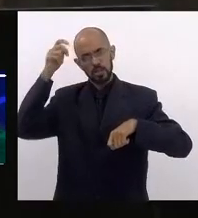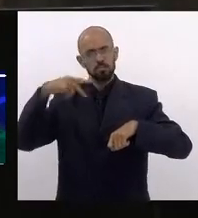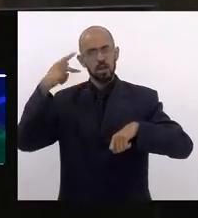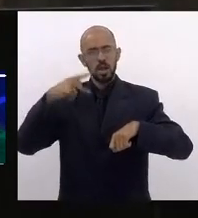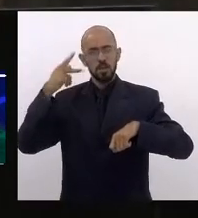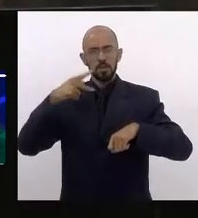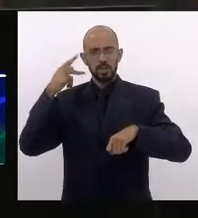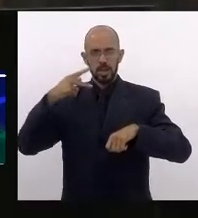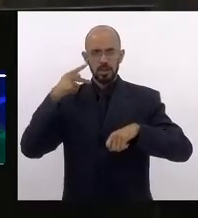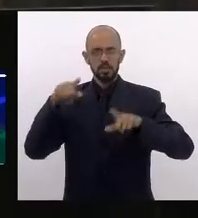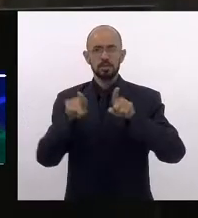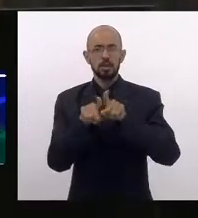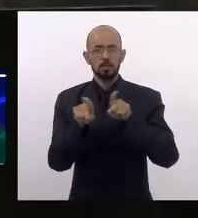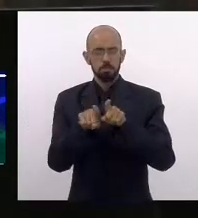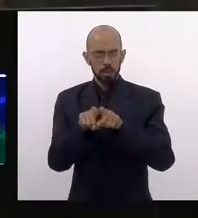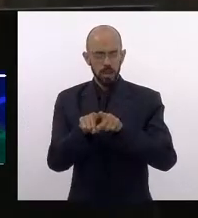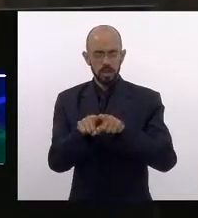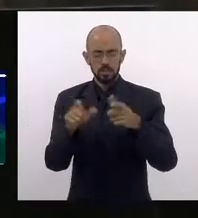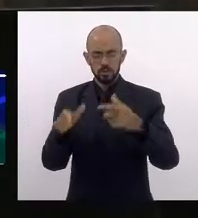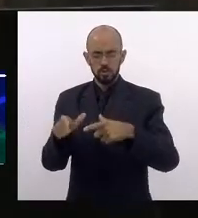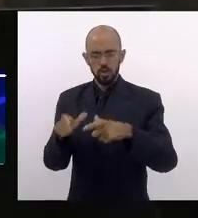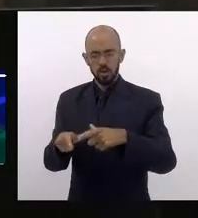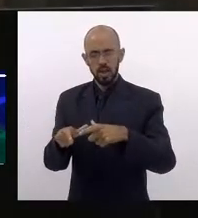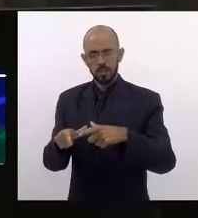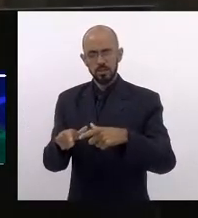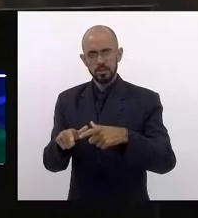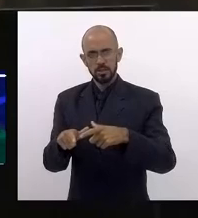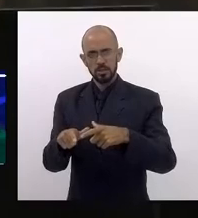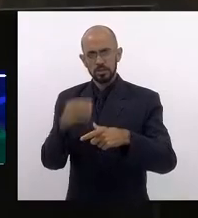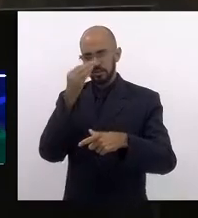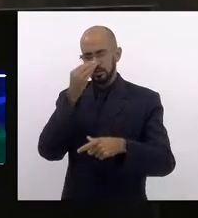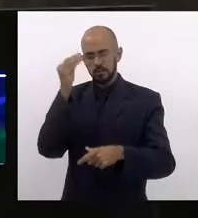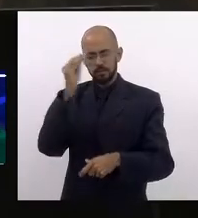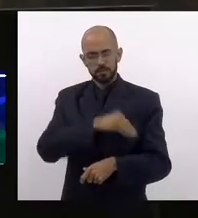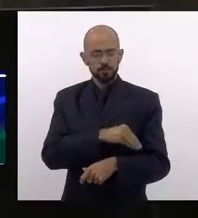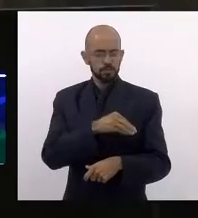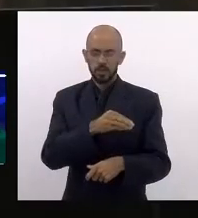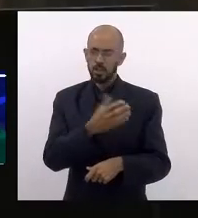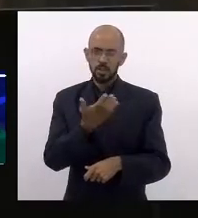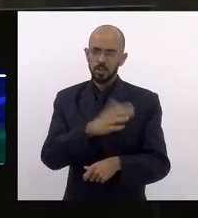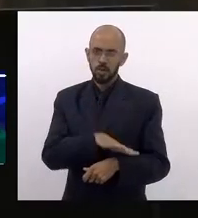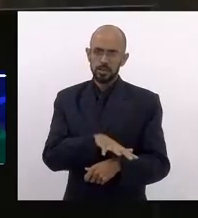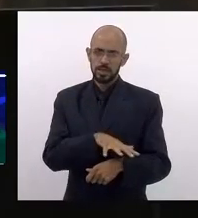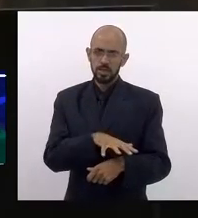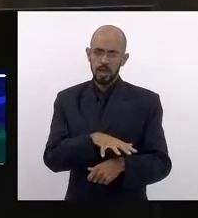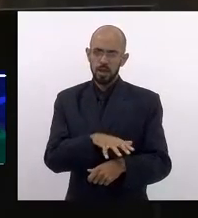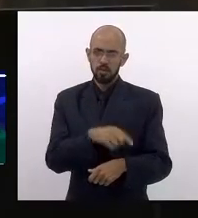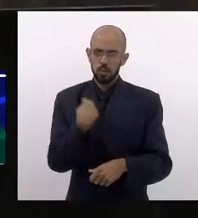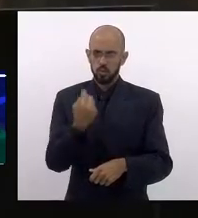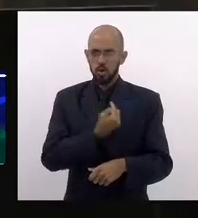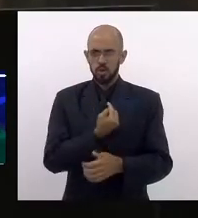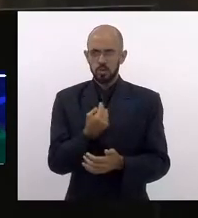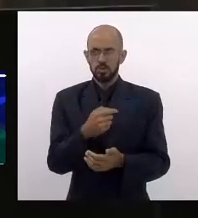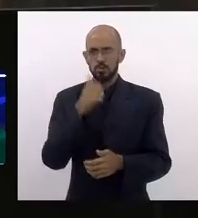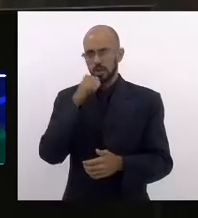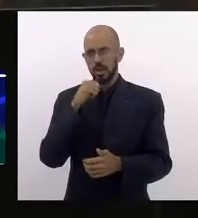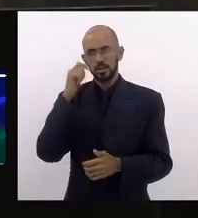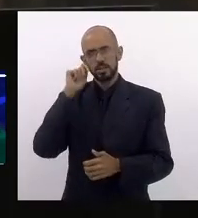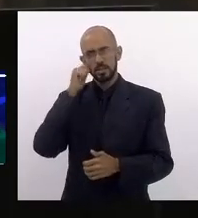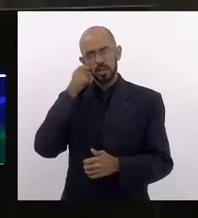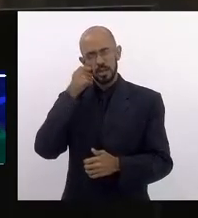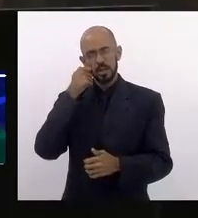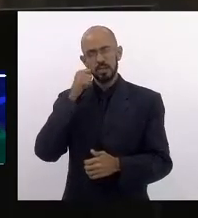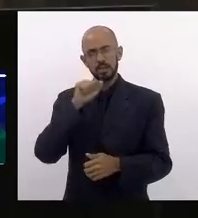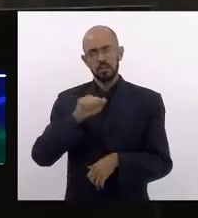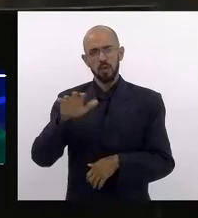parlamentares, nesses espaços que historicamente foram negados para nós. Mulheres, mulheres pretas, vindas da favela e